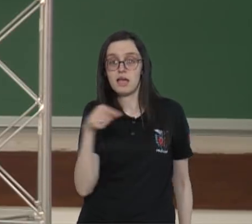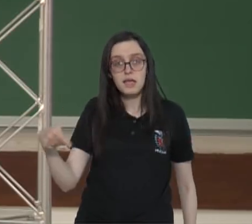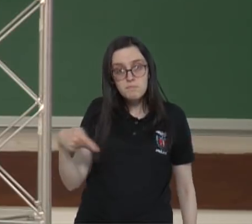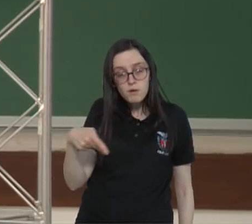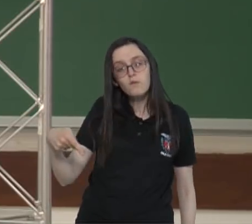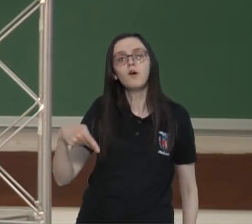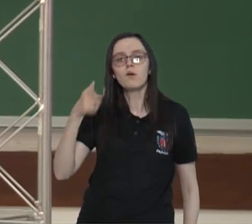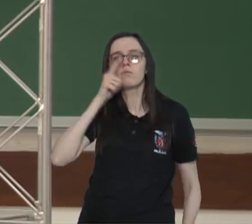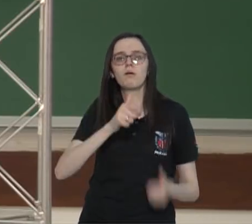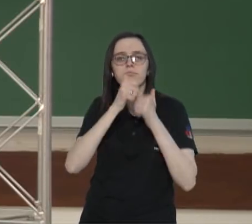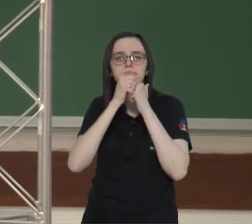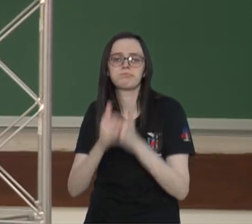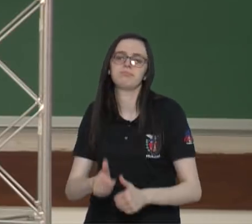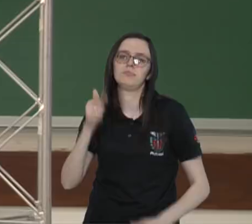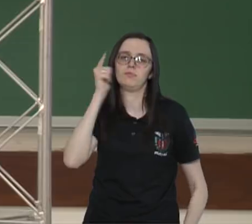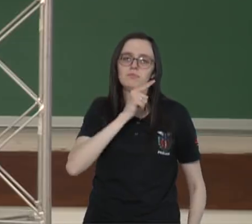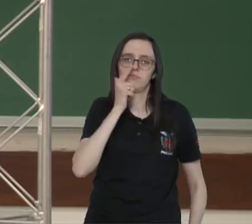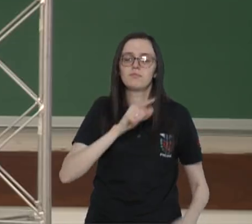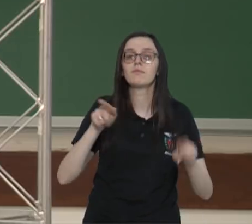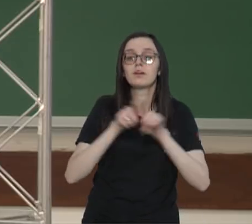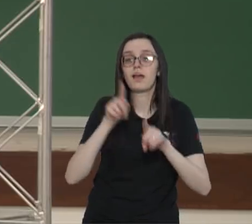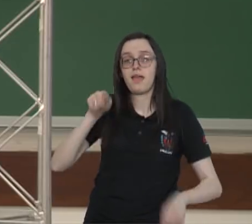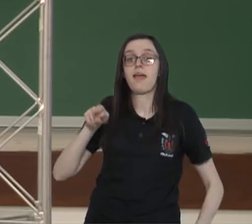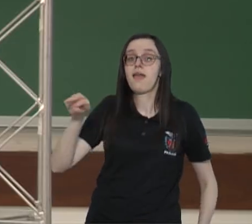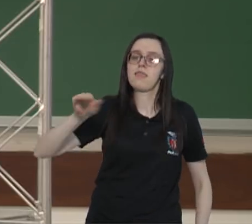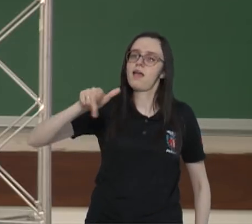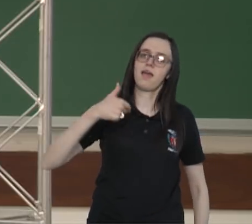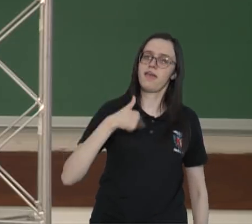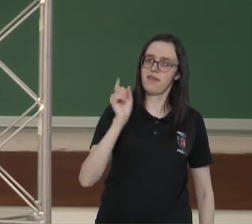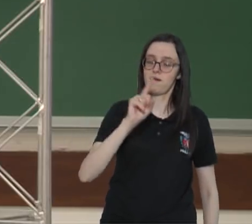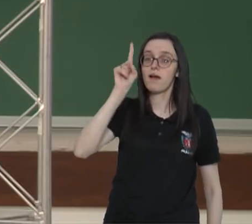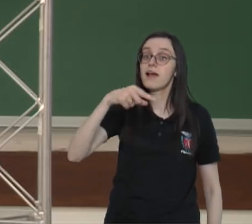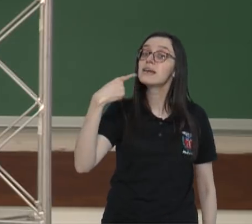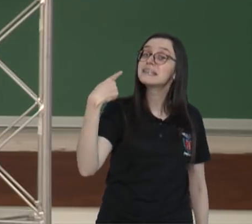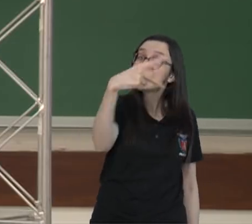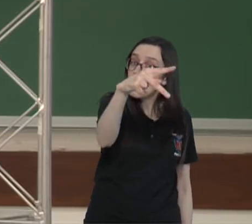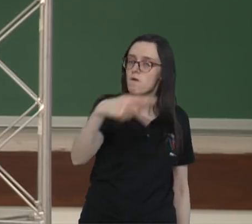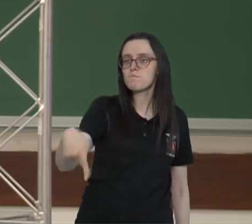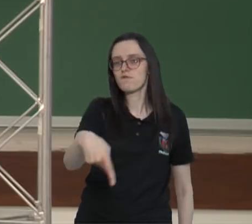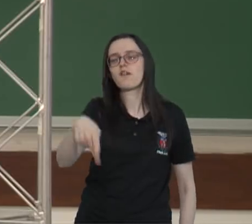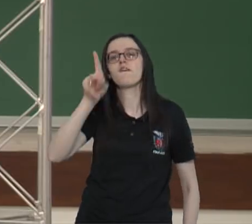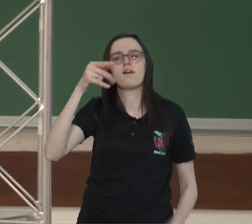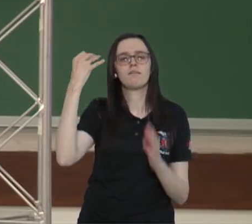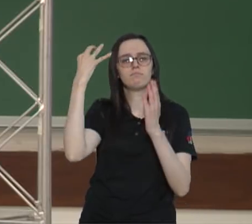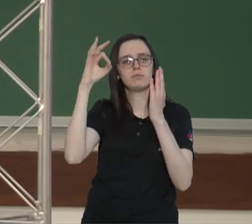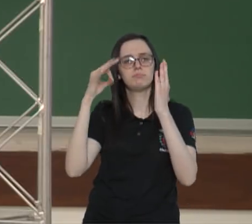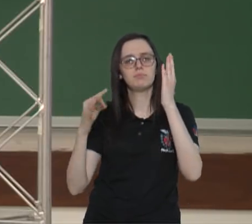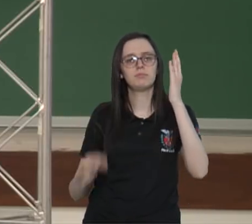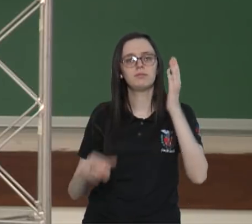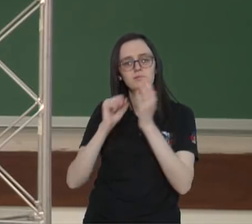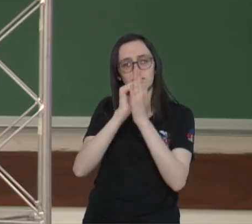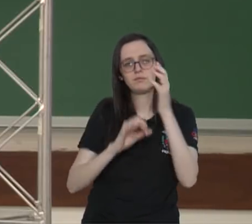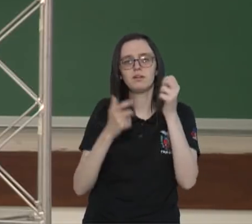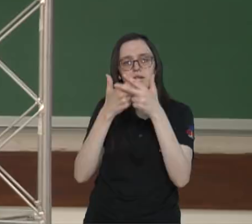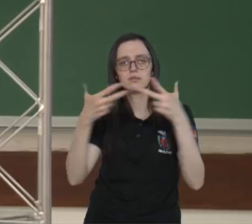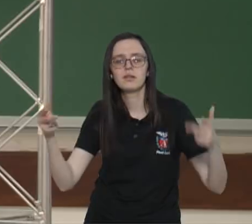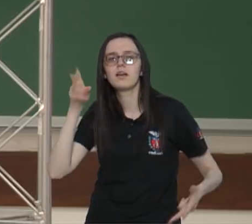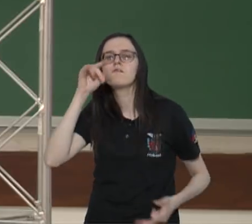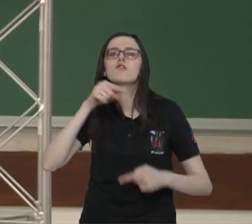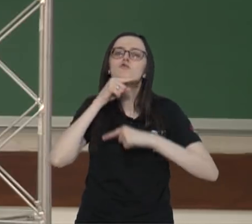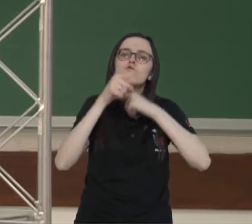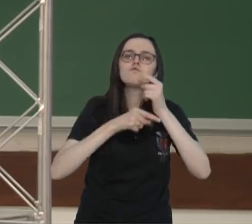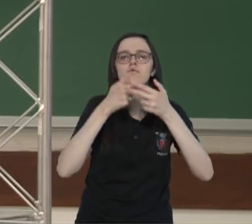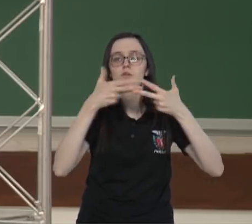está acompanhando tudo isso também, e é ele, não eu, né? É o seu professor quem vai corrigir né? E quem vai tirar as